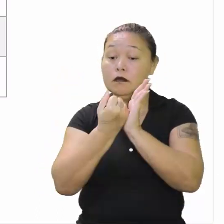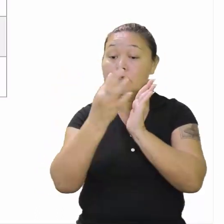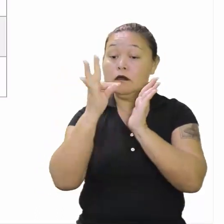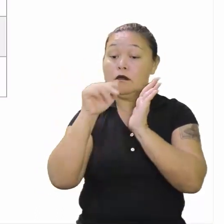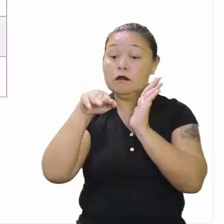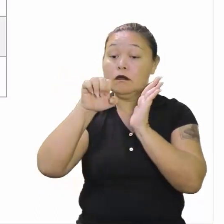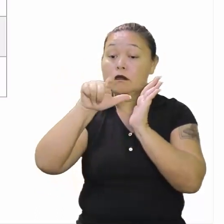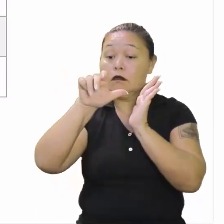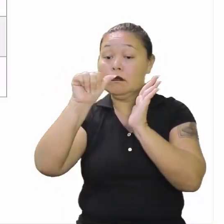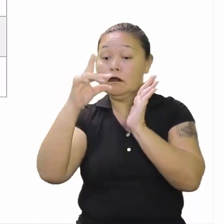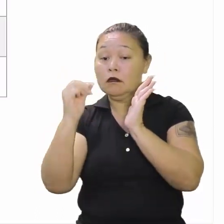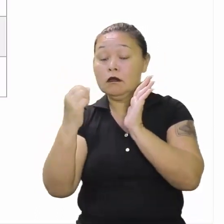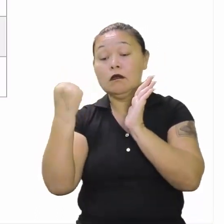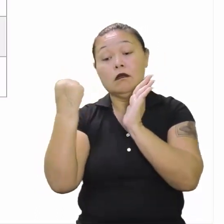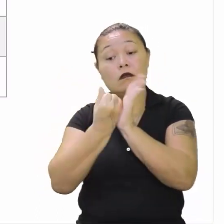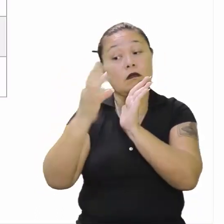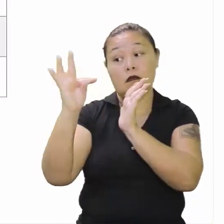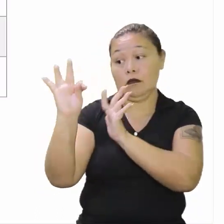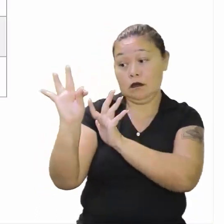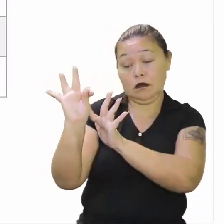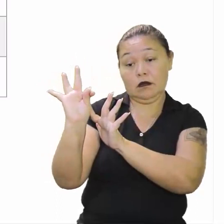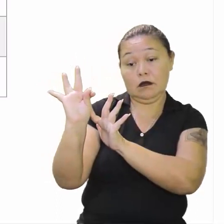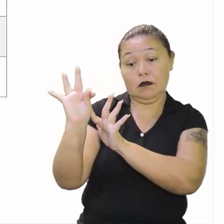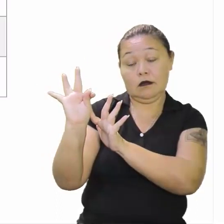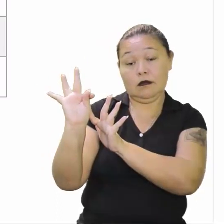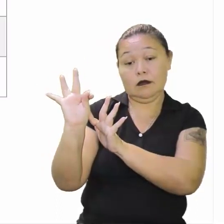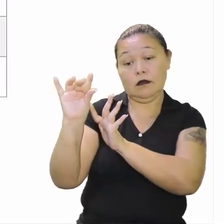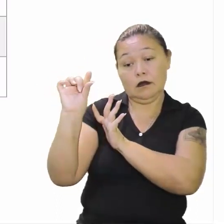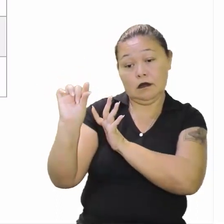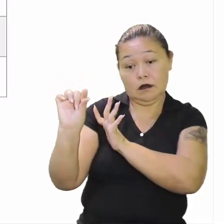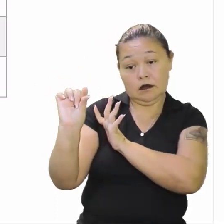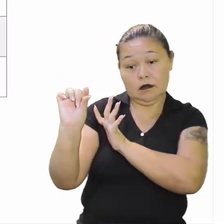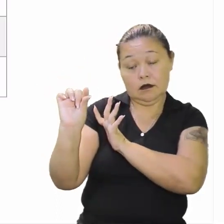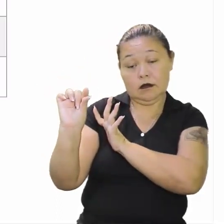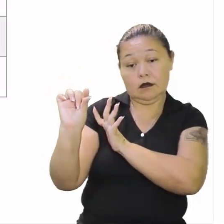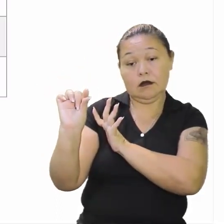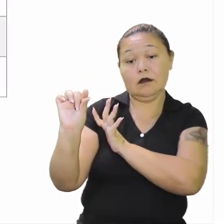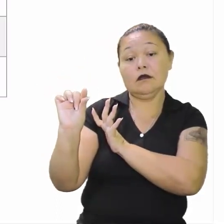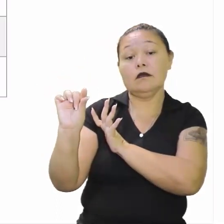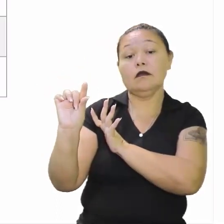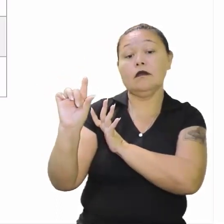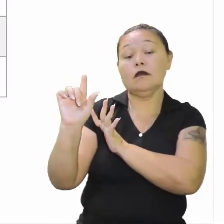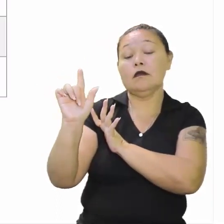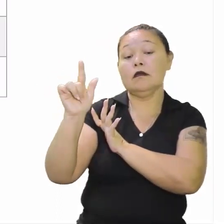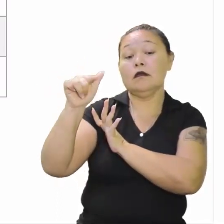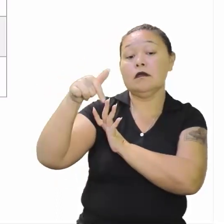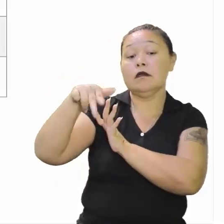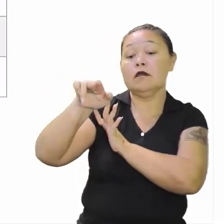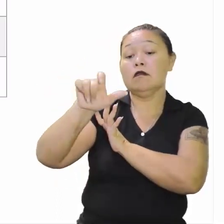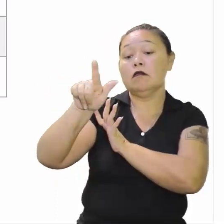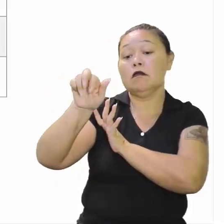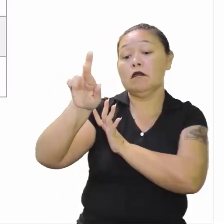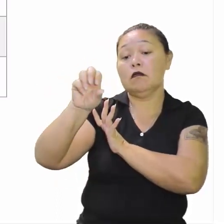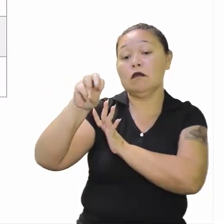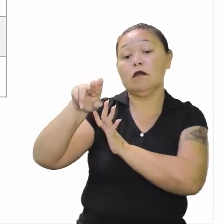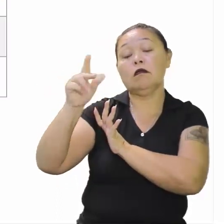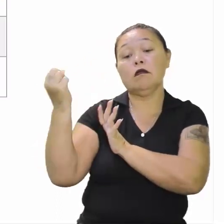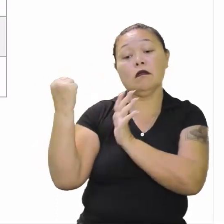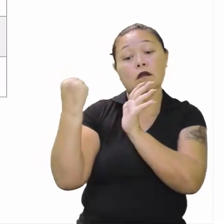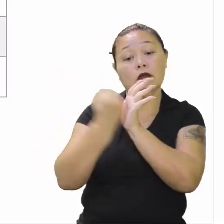eu uso o símbolo T, minúsculo. Quando eu usar quilograma, eu